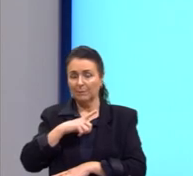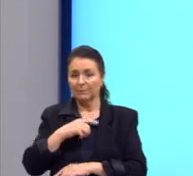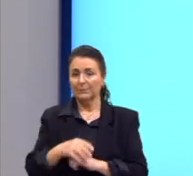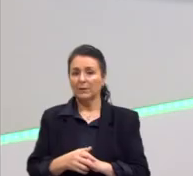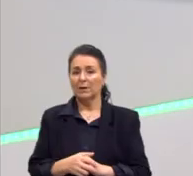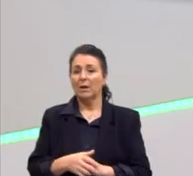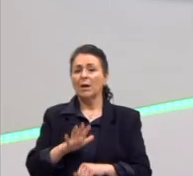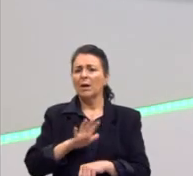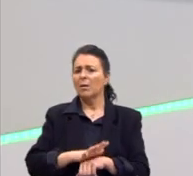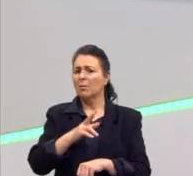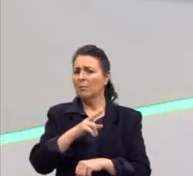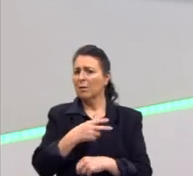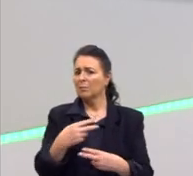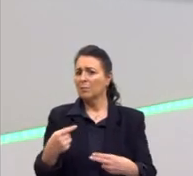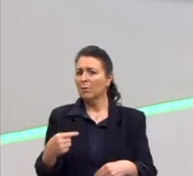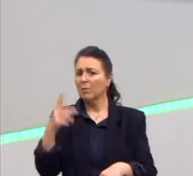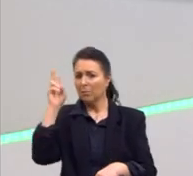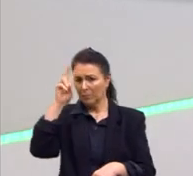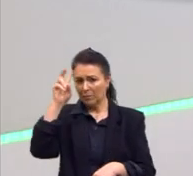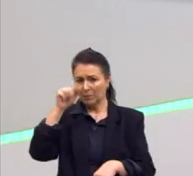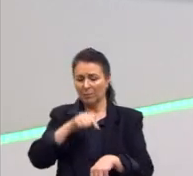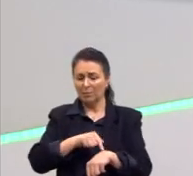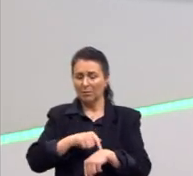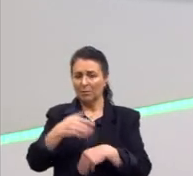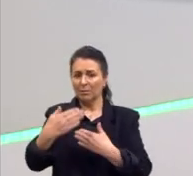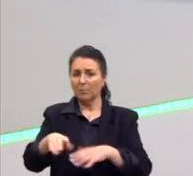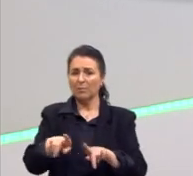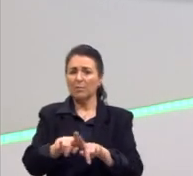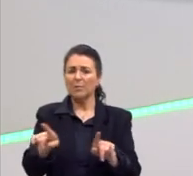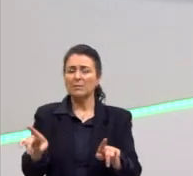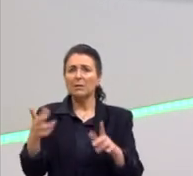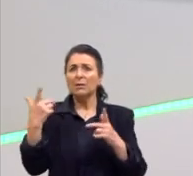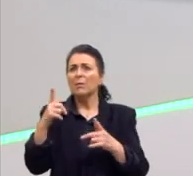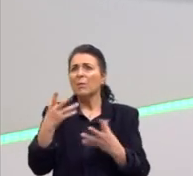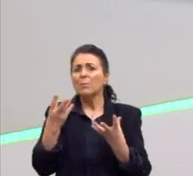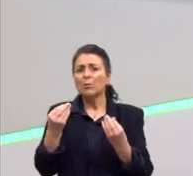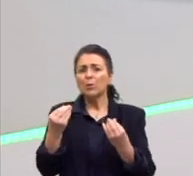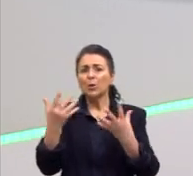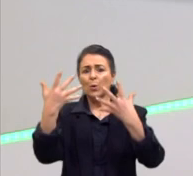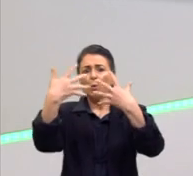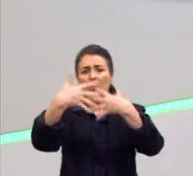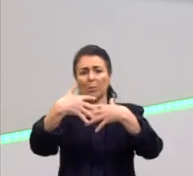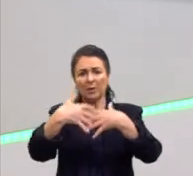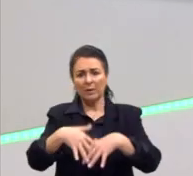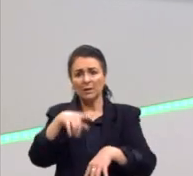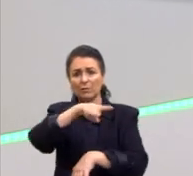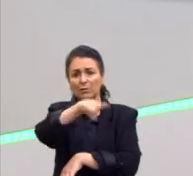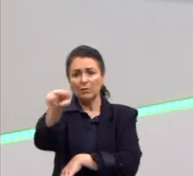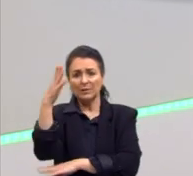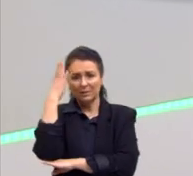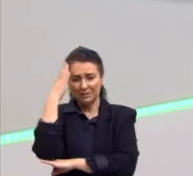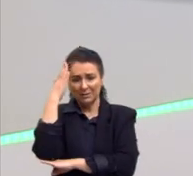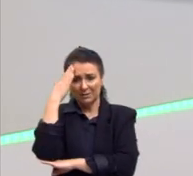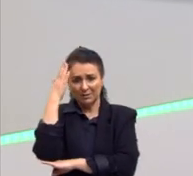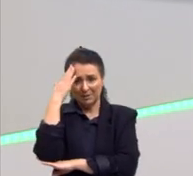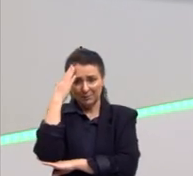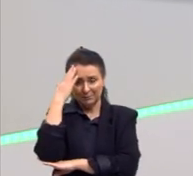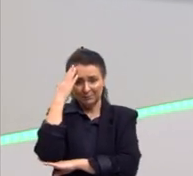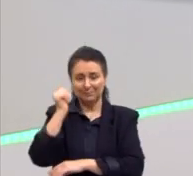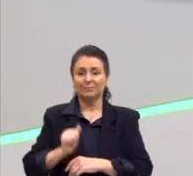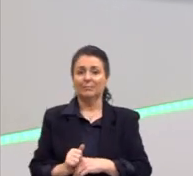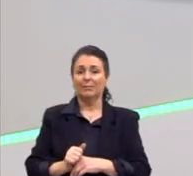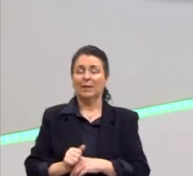é mais uma coisa né para gente lembrar na hora da prova mas ela não vai ser tão complexa porque se você já sabe Associação de